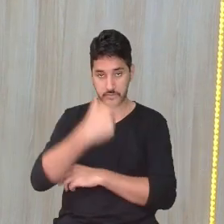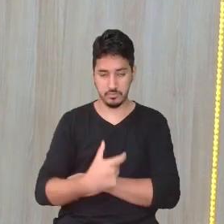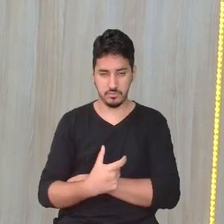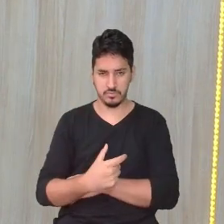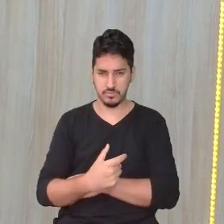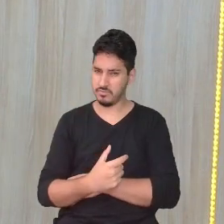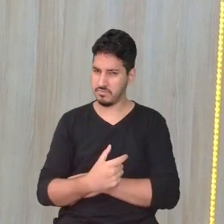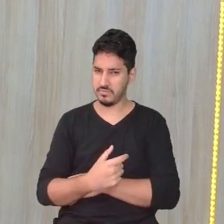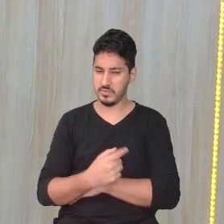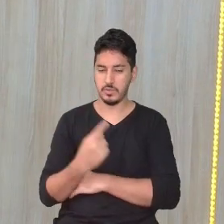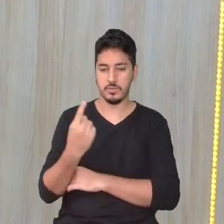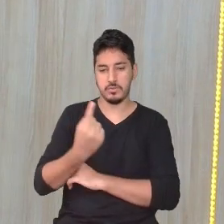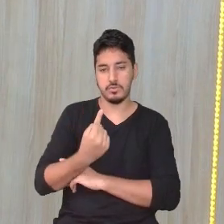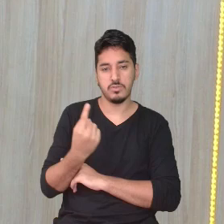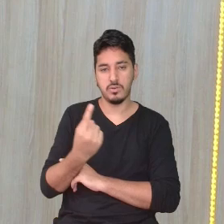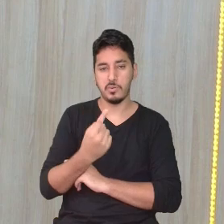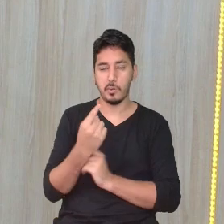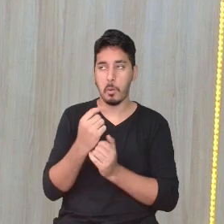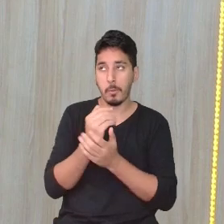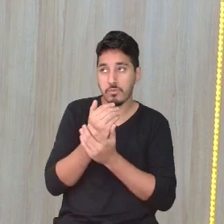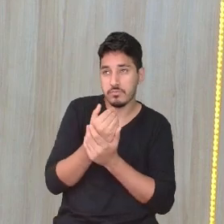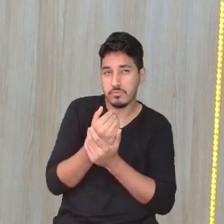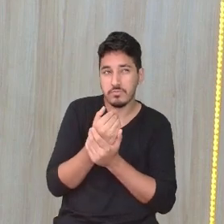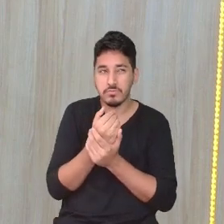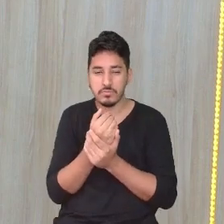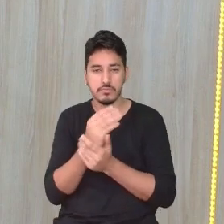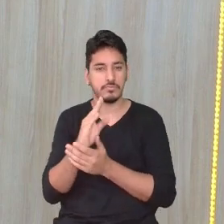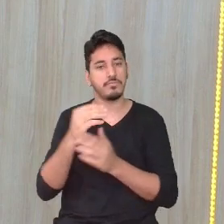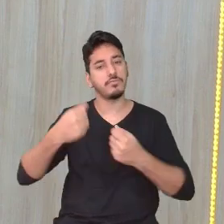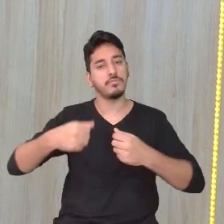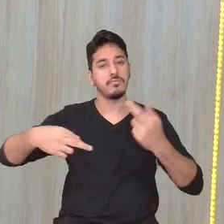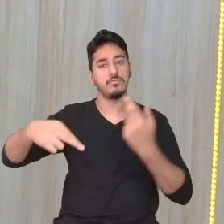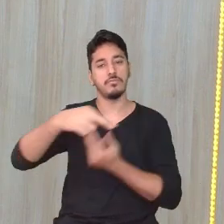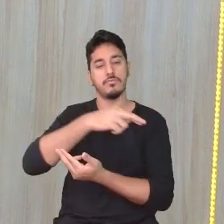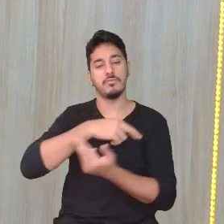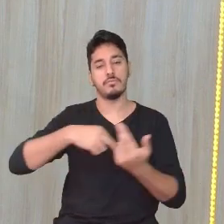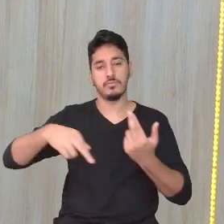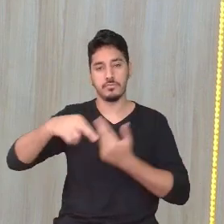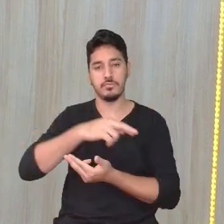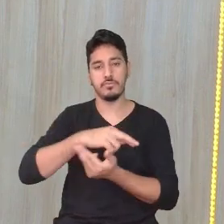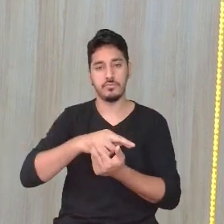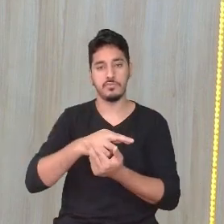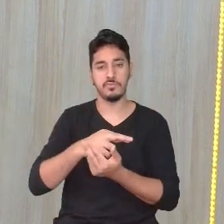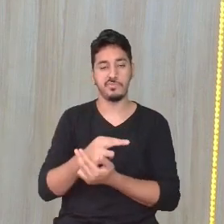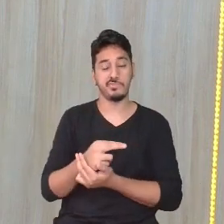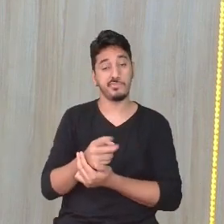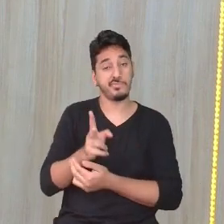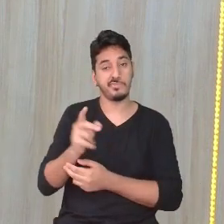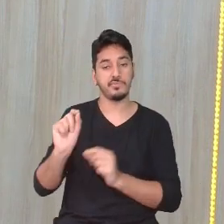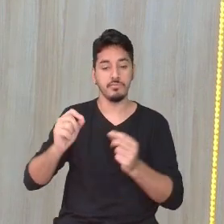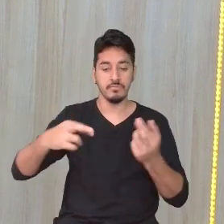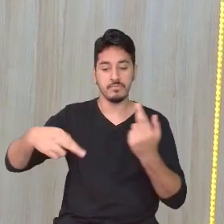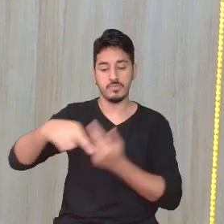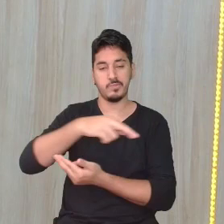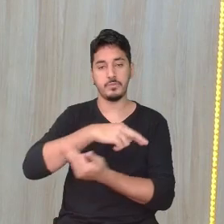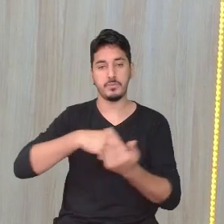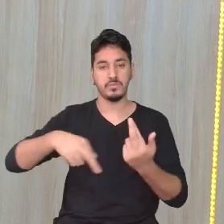para estar isolado. O ser humano precisa das suas relações. E cada vez mais essas